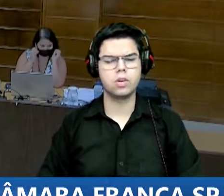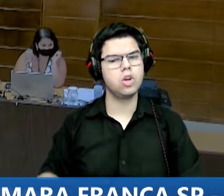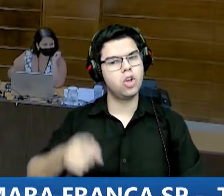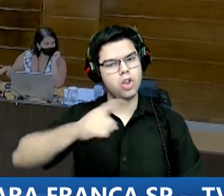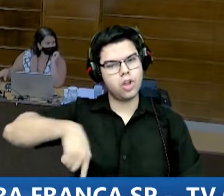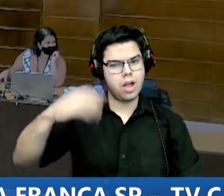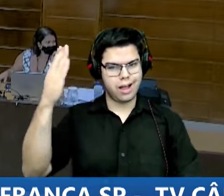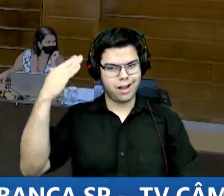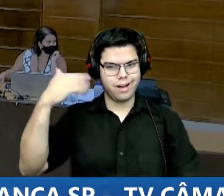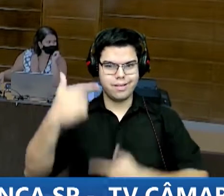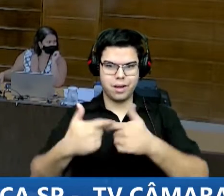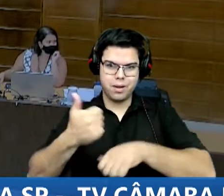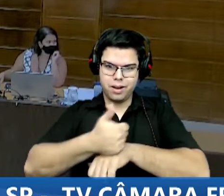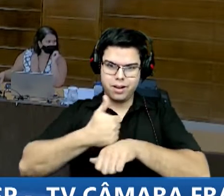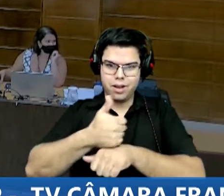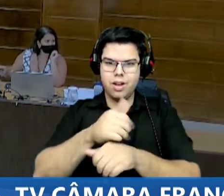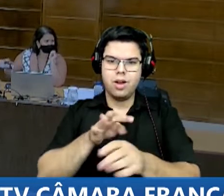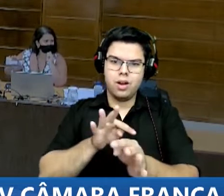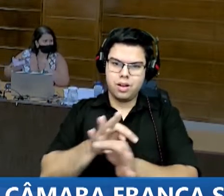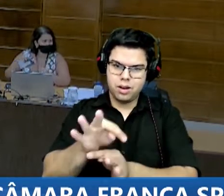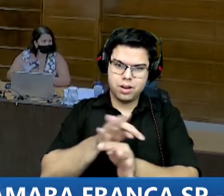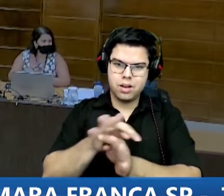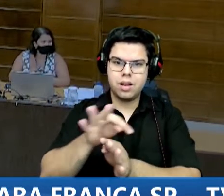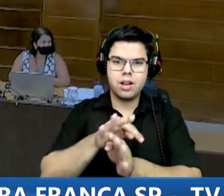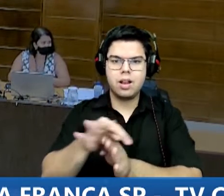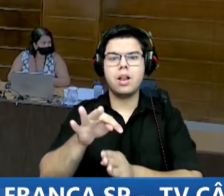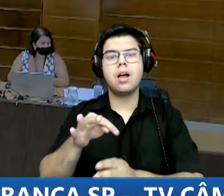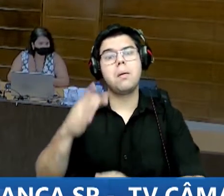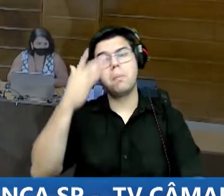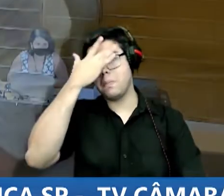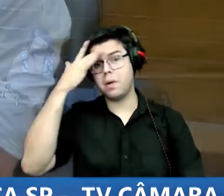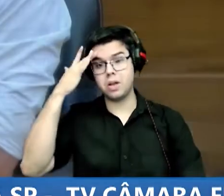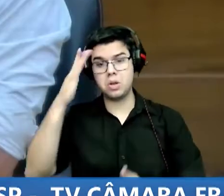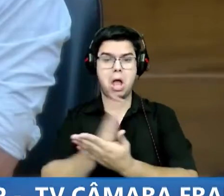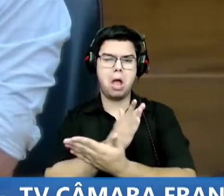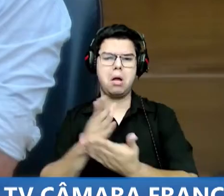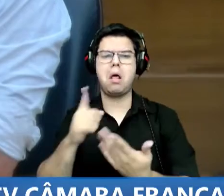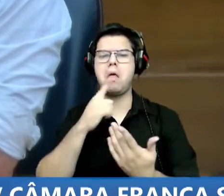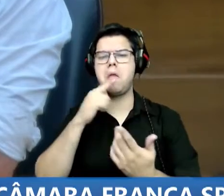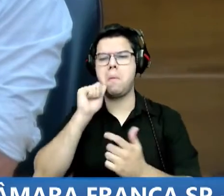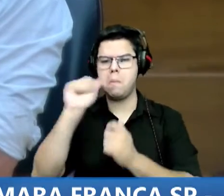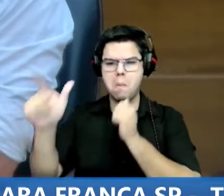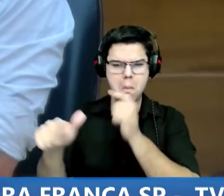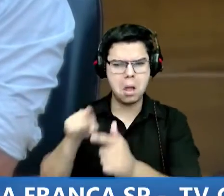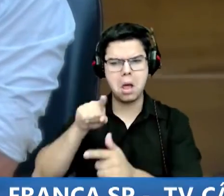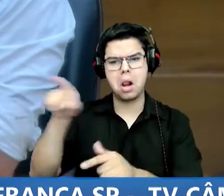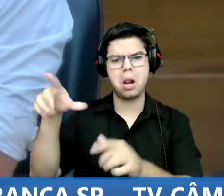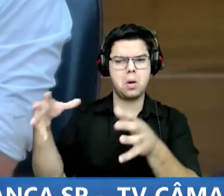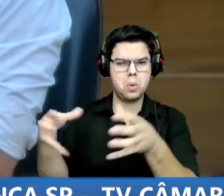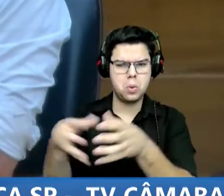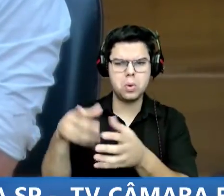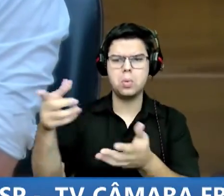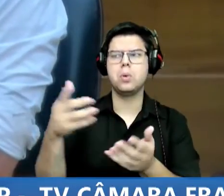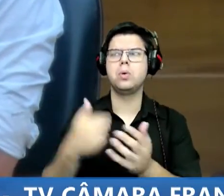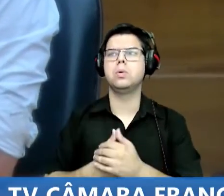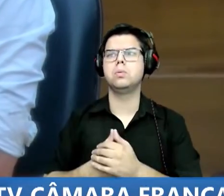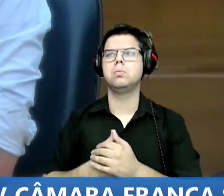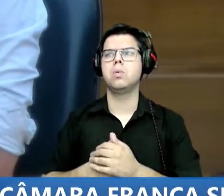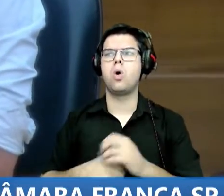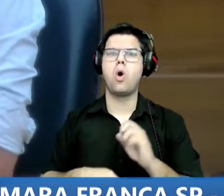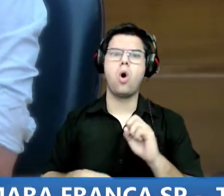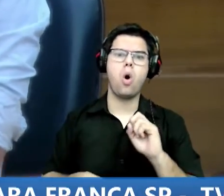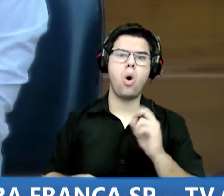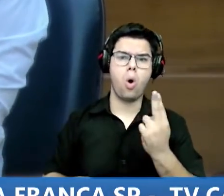juntos lá, as pessoas às vezes criticam o conselho, ou mesmo o conselho da